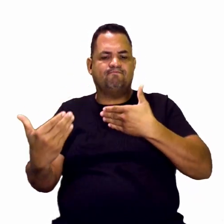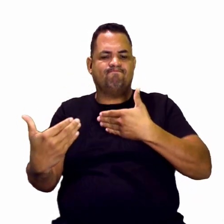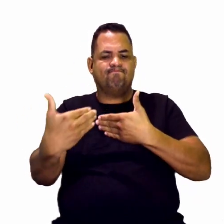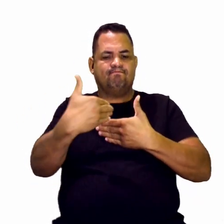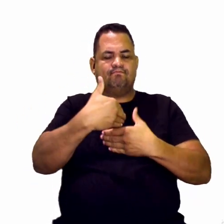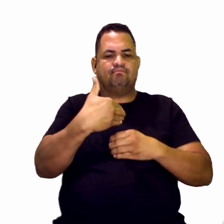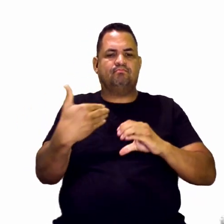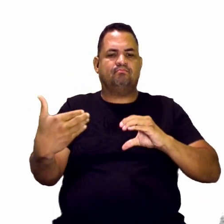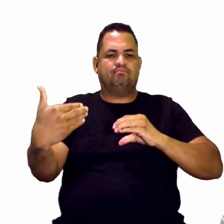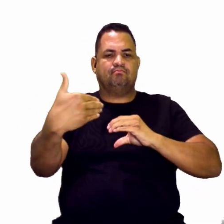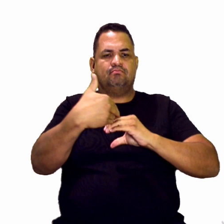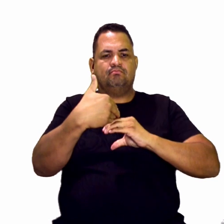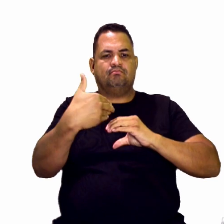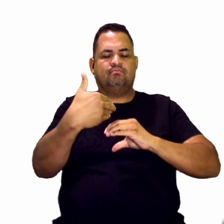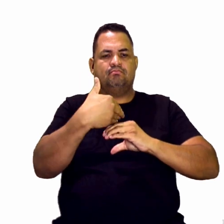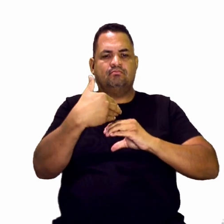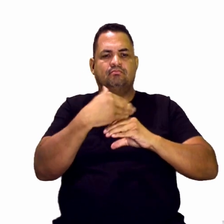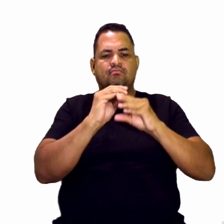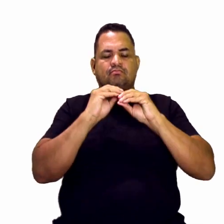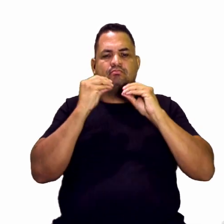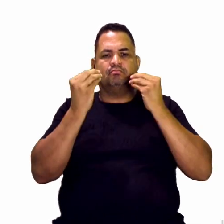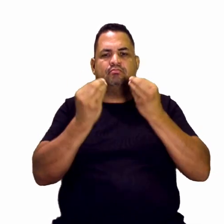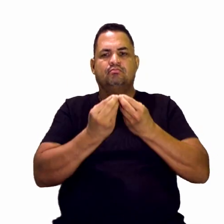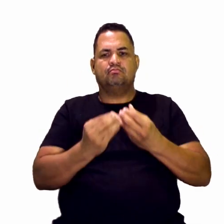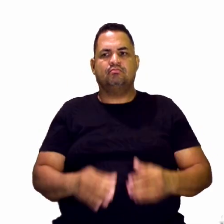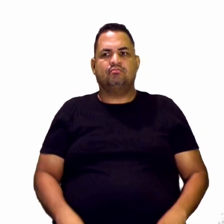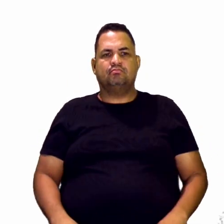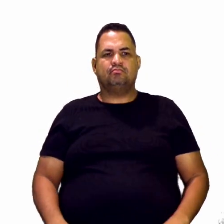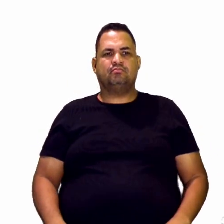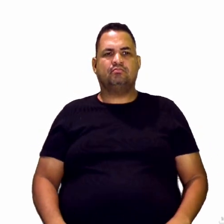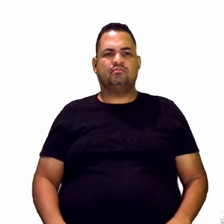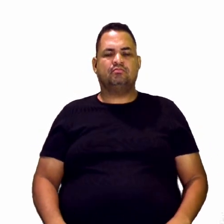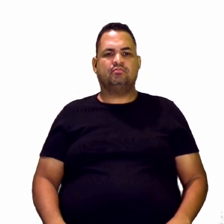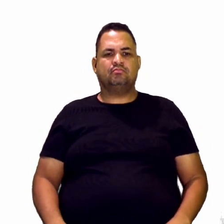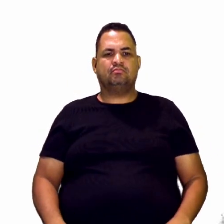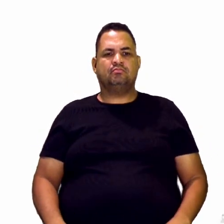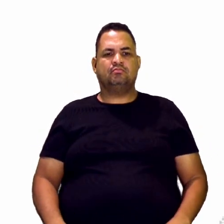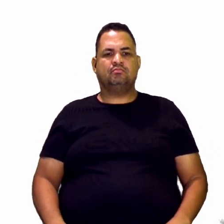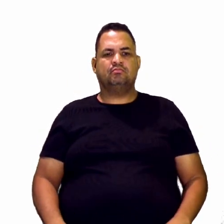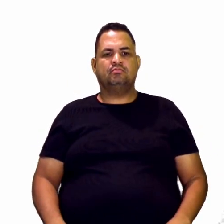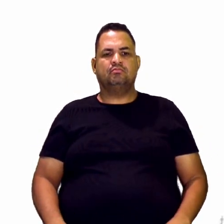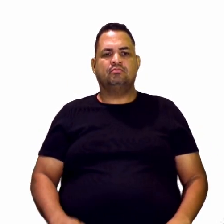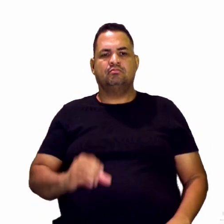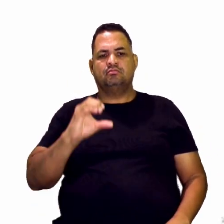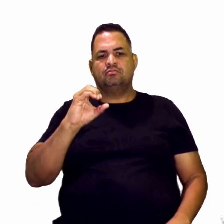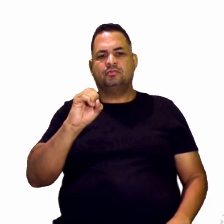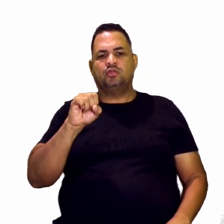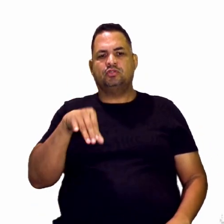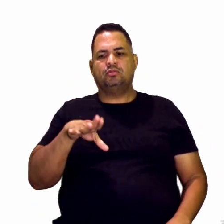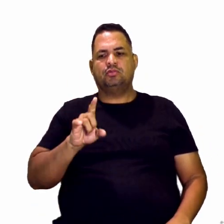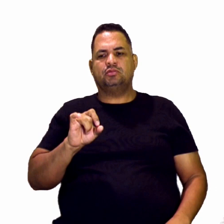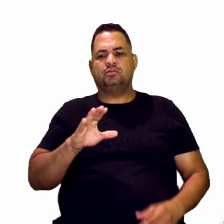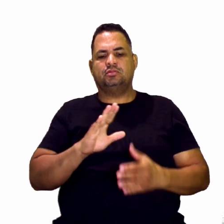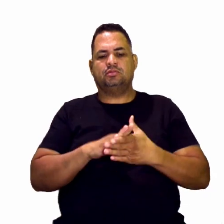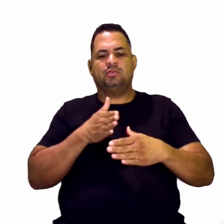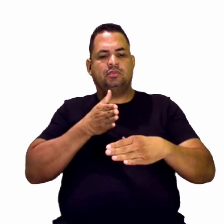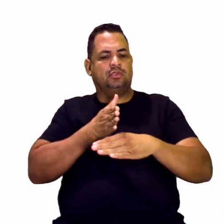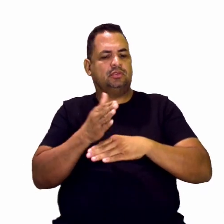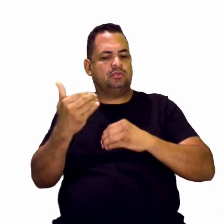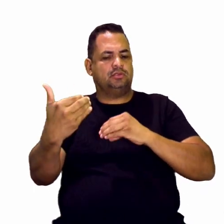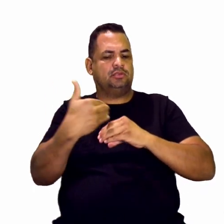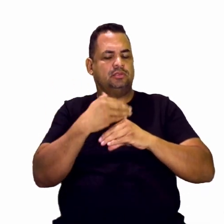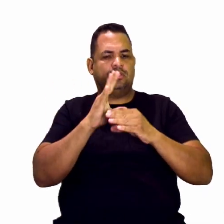entrada dessa substância, tá bom? E a osmose trata da saída e entrada de água da